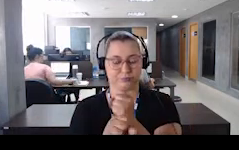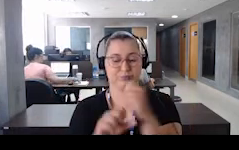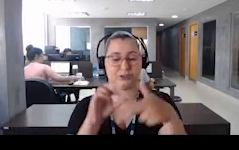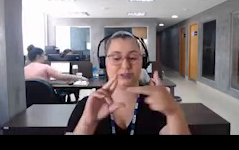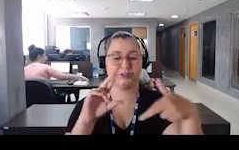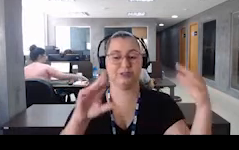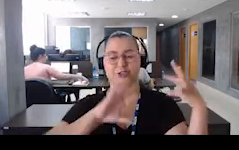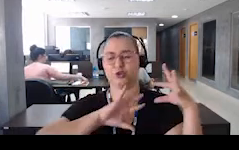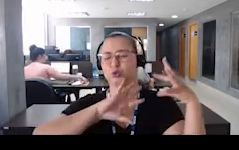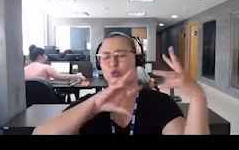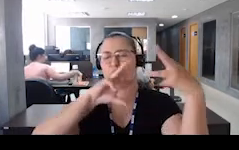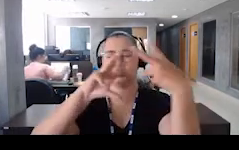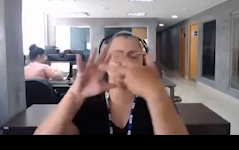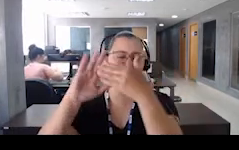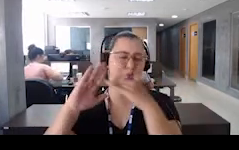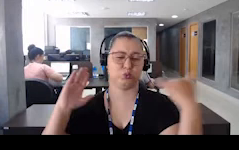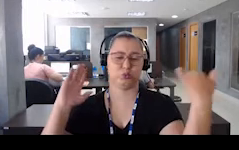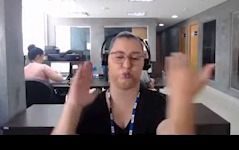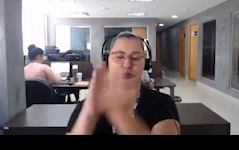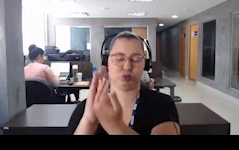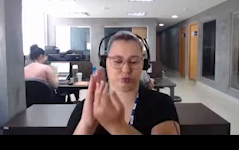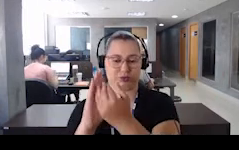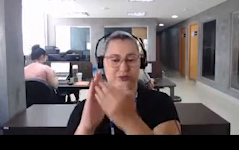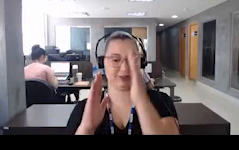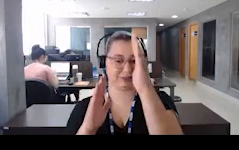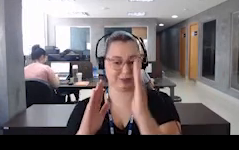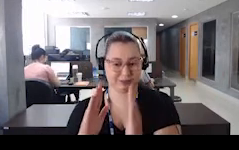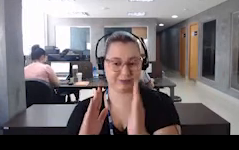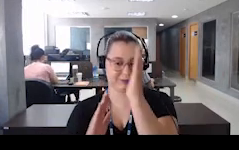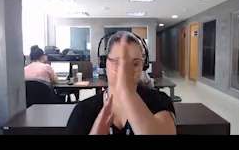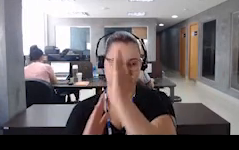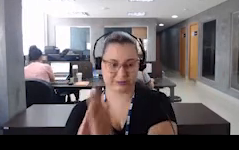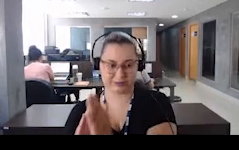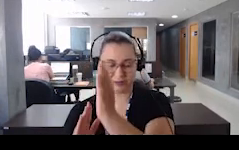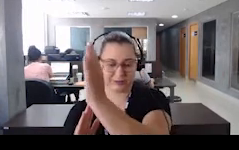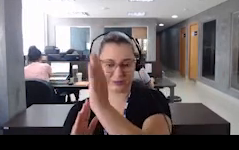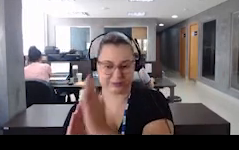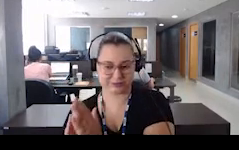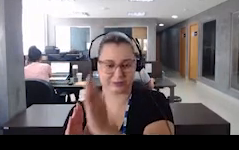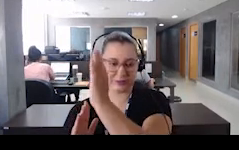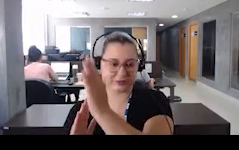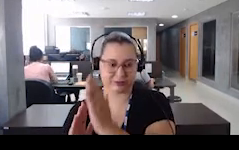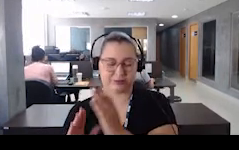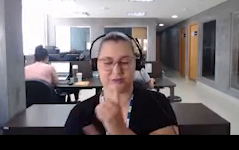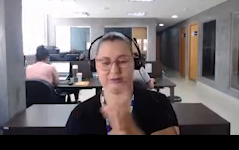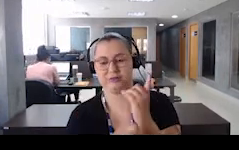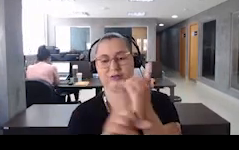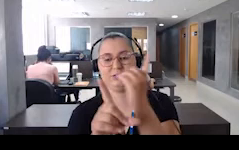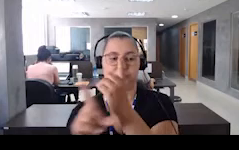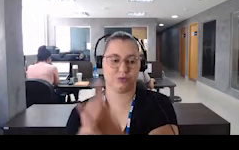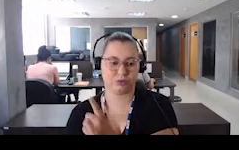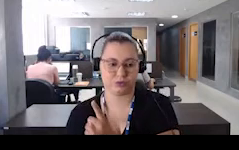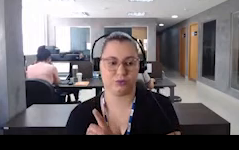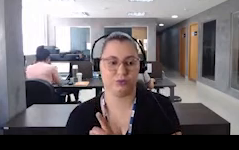resistência total do circuito, né? Esse circuito aqui é um circuito em série. Então já mostrei aqui para vocês onde vocês vão encontrar a